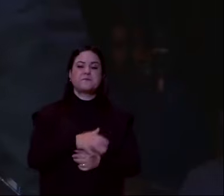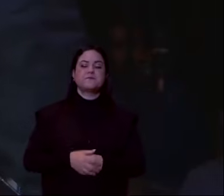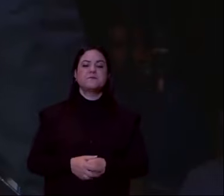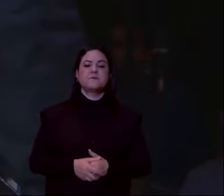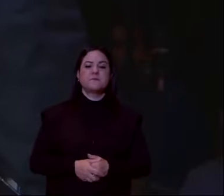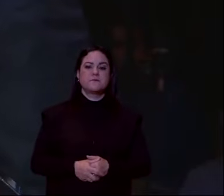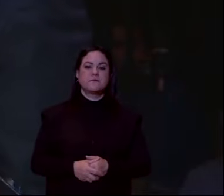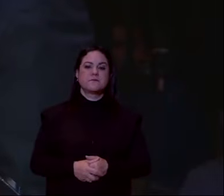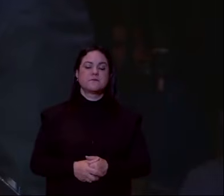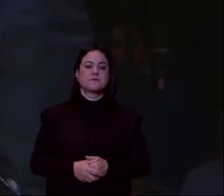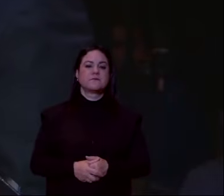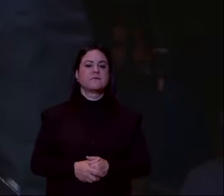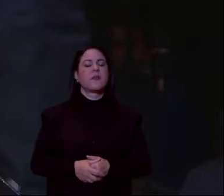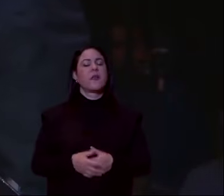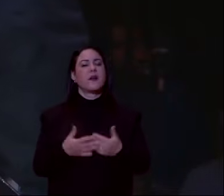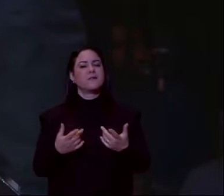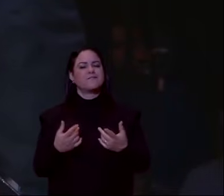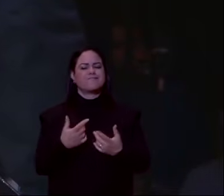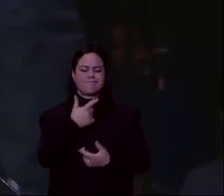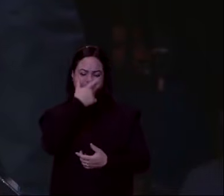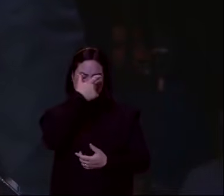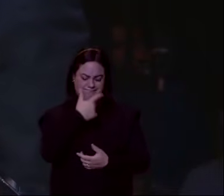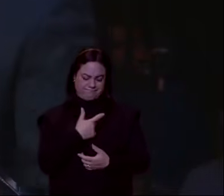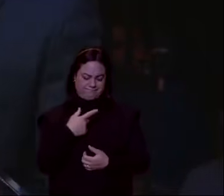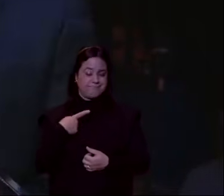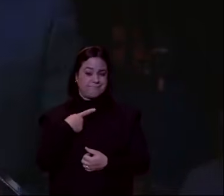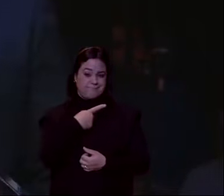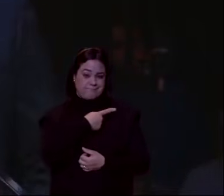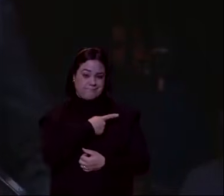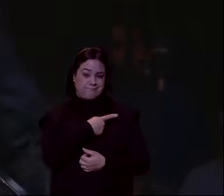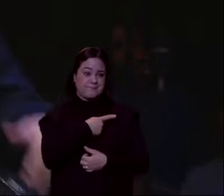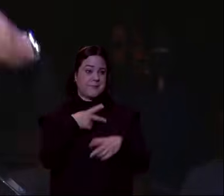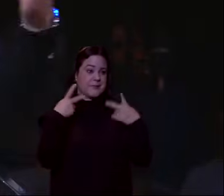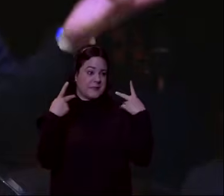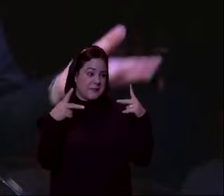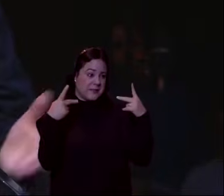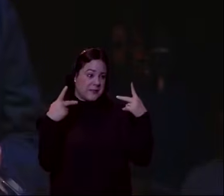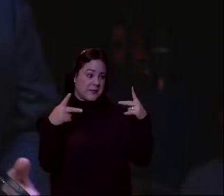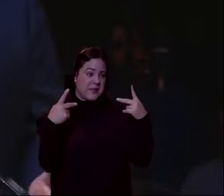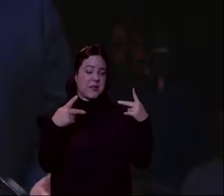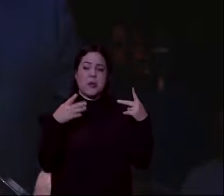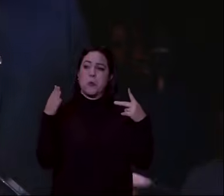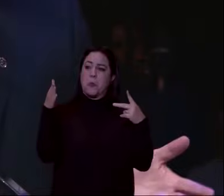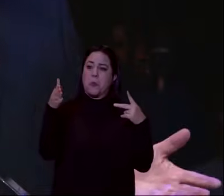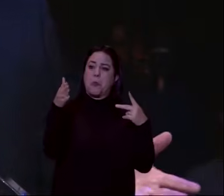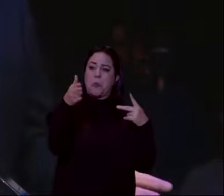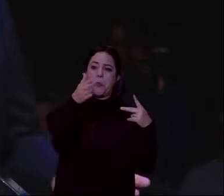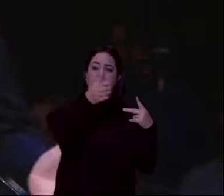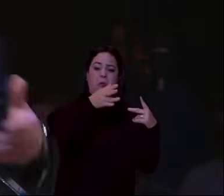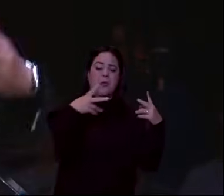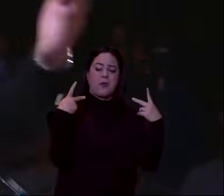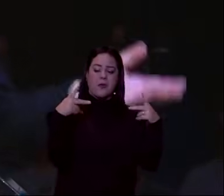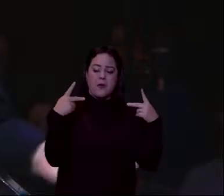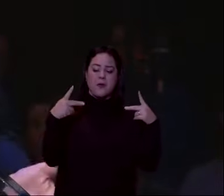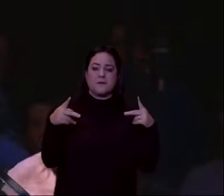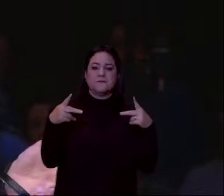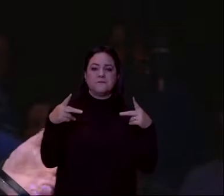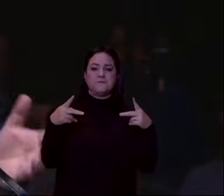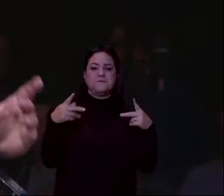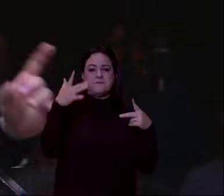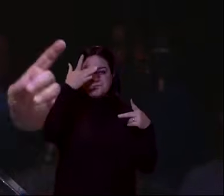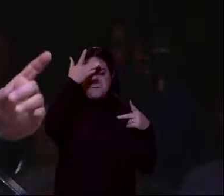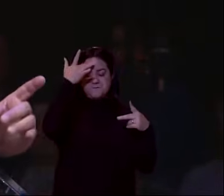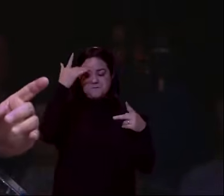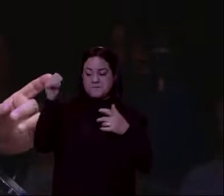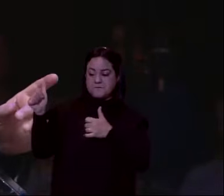sabe, você é pastor, você está pregando, eu estou pregando em vários lugares, muita gente está lá perto de você,